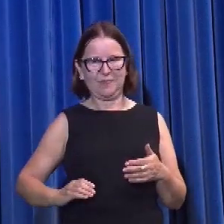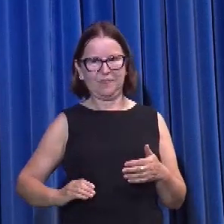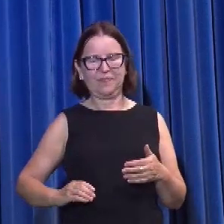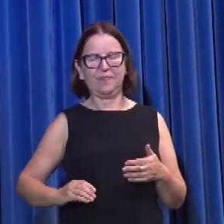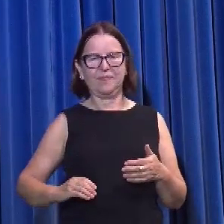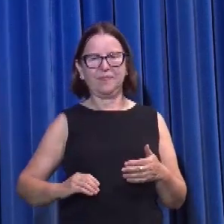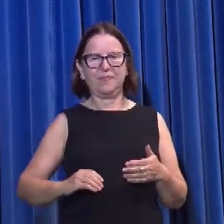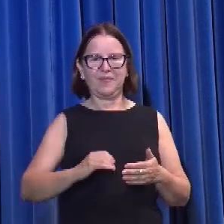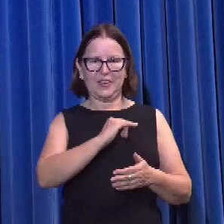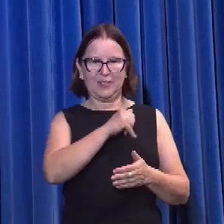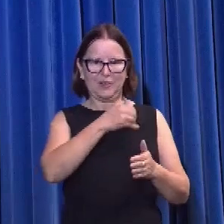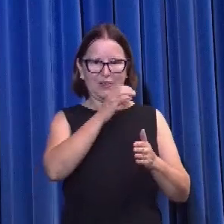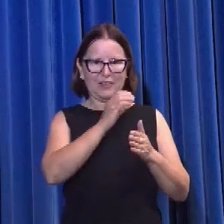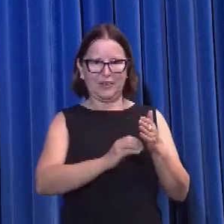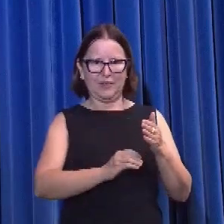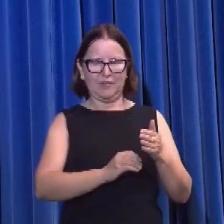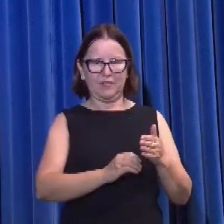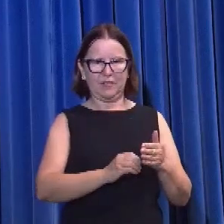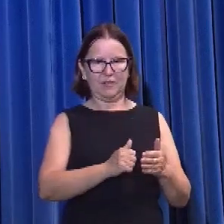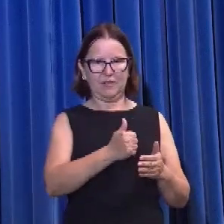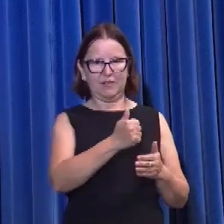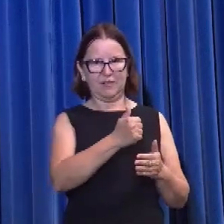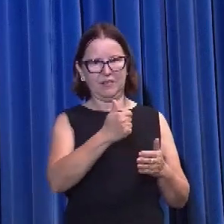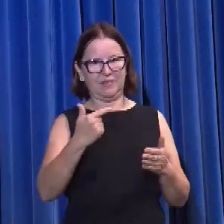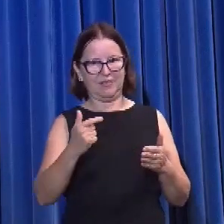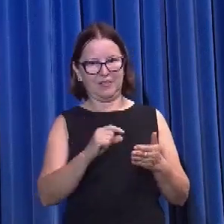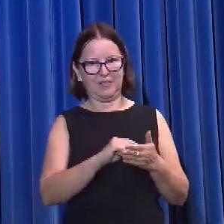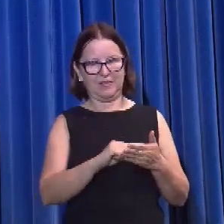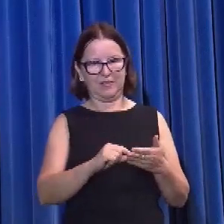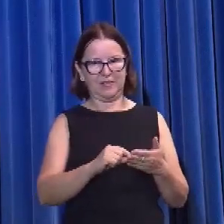e 33.